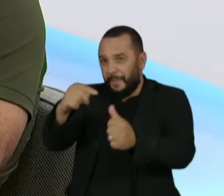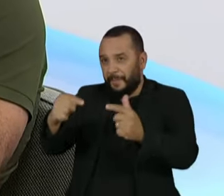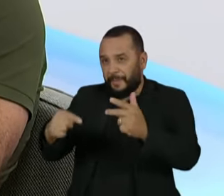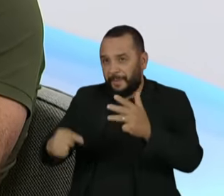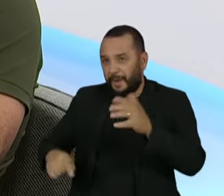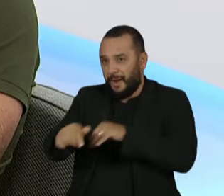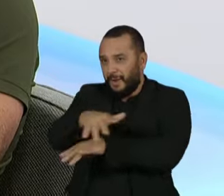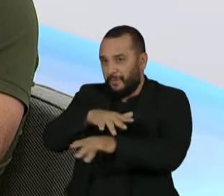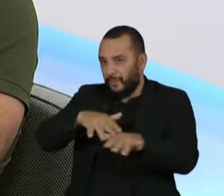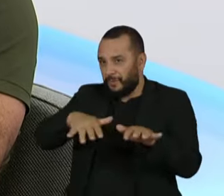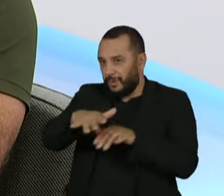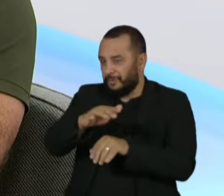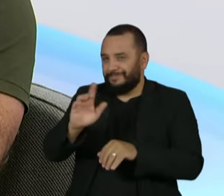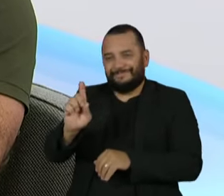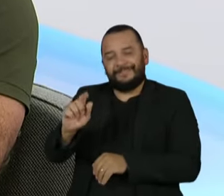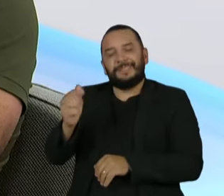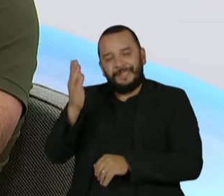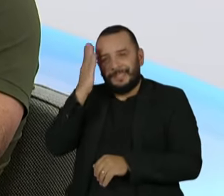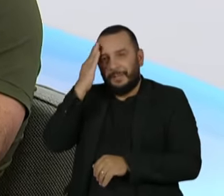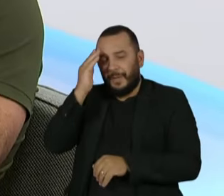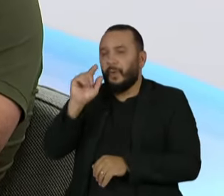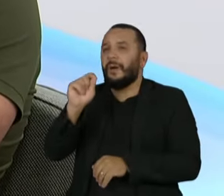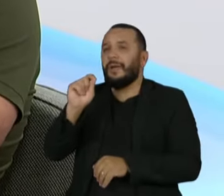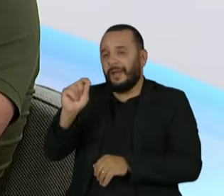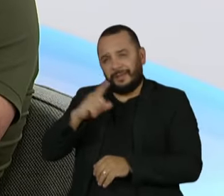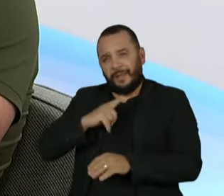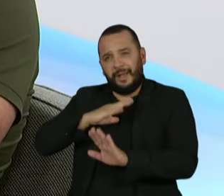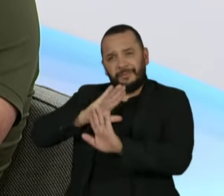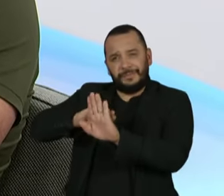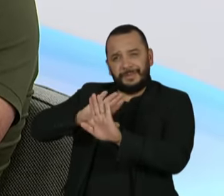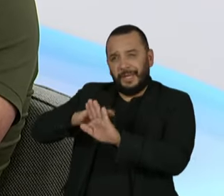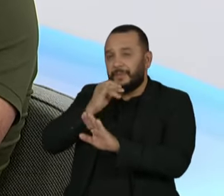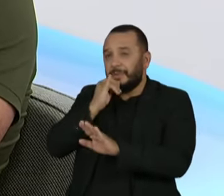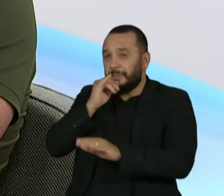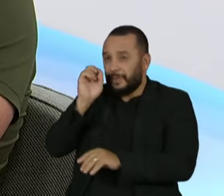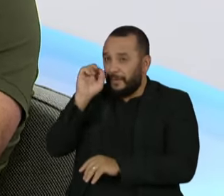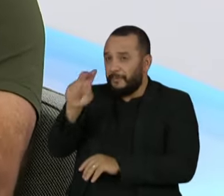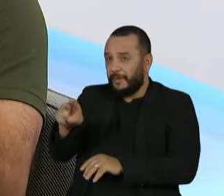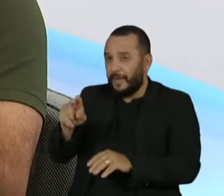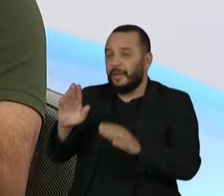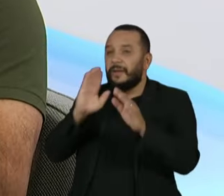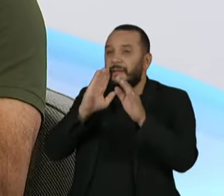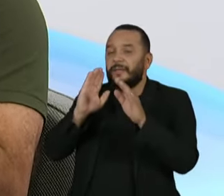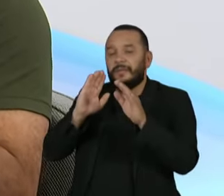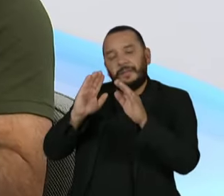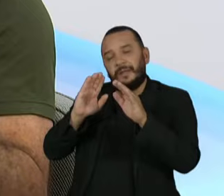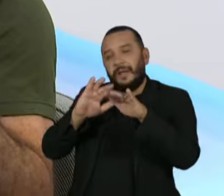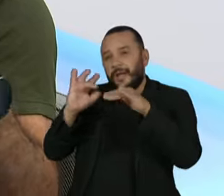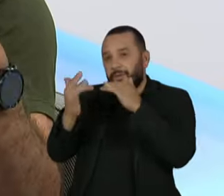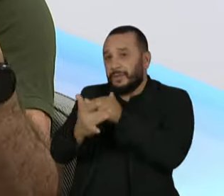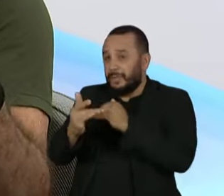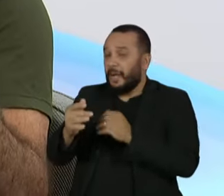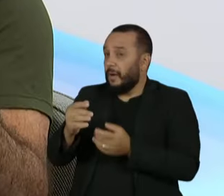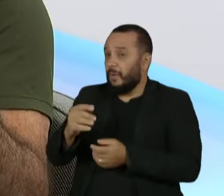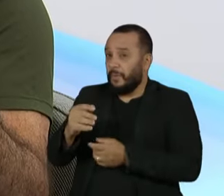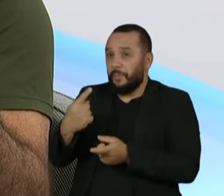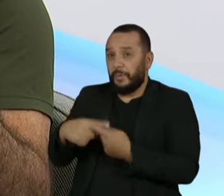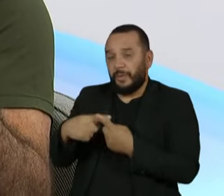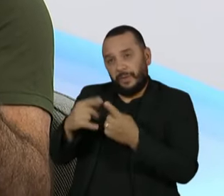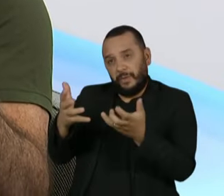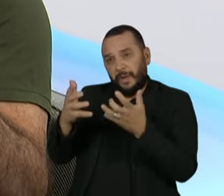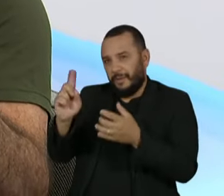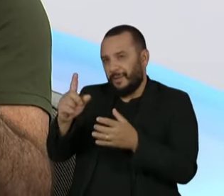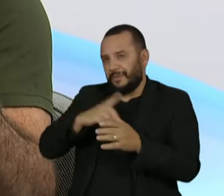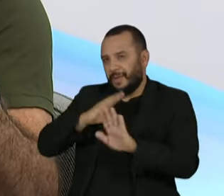tá por trás deles entender por exemplo que nem tudo que você vê numa rede social você tá vendo porque você quer você tá vendo porque tem um algoritmo lá